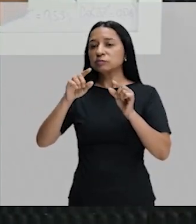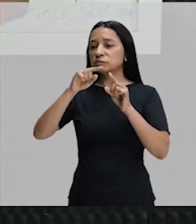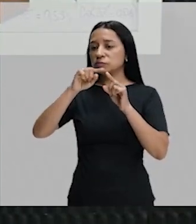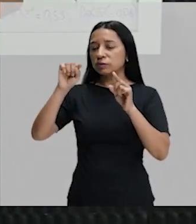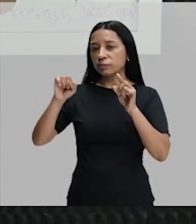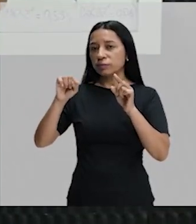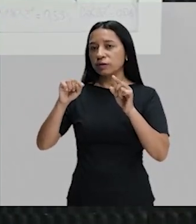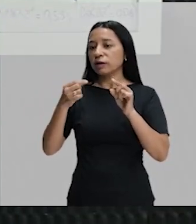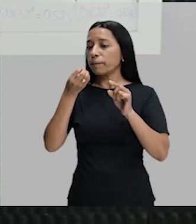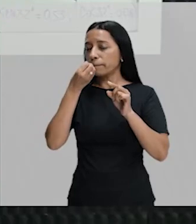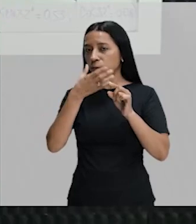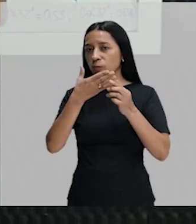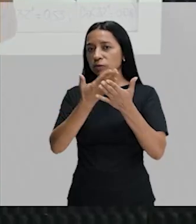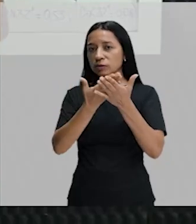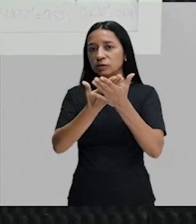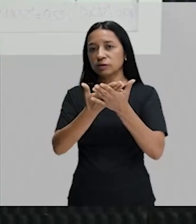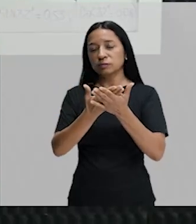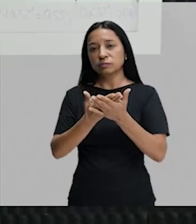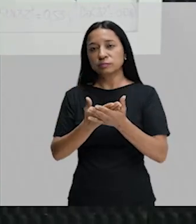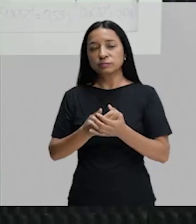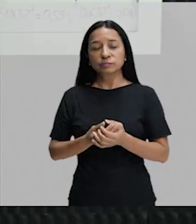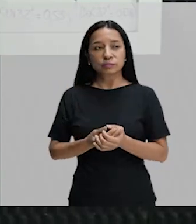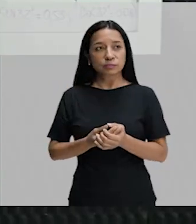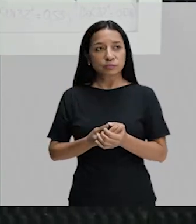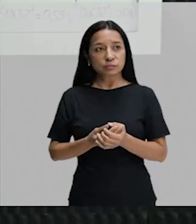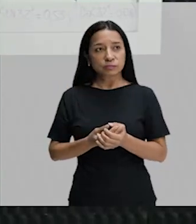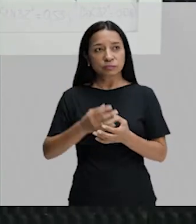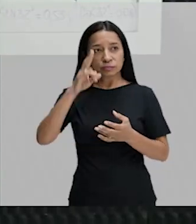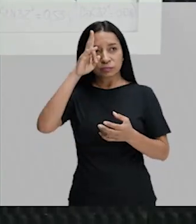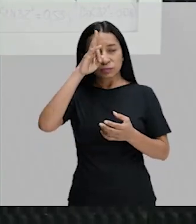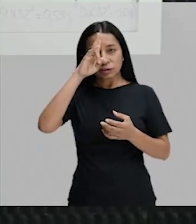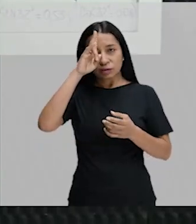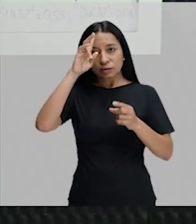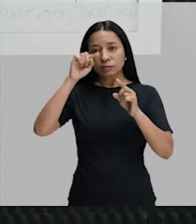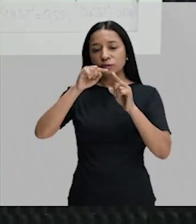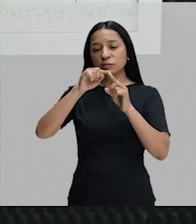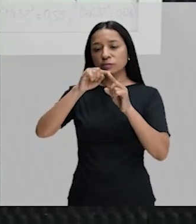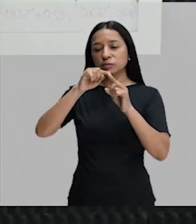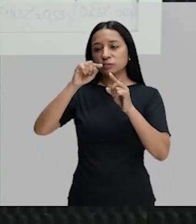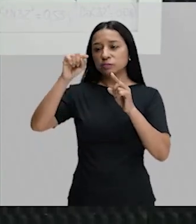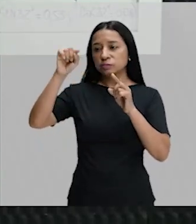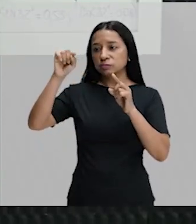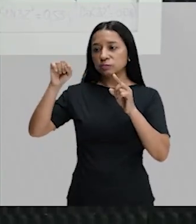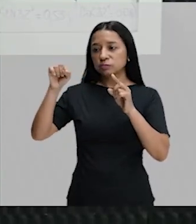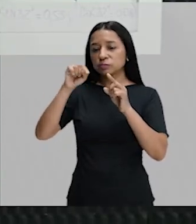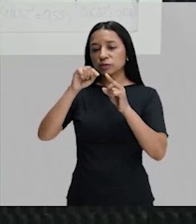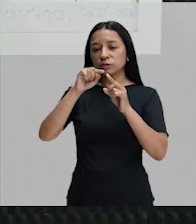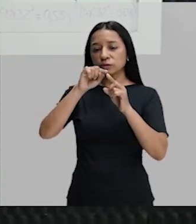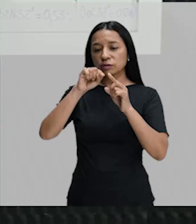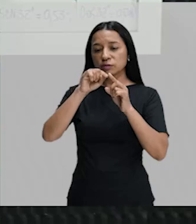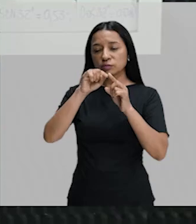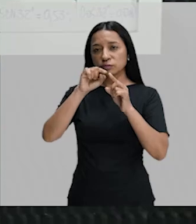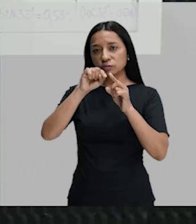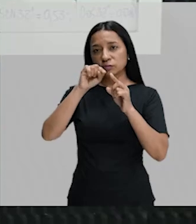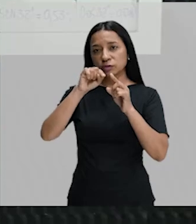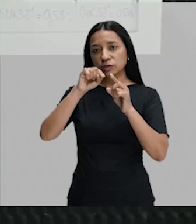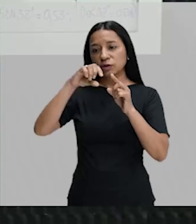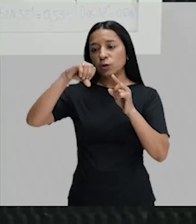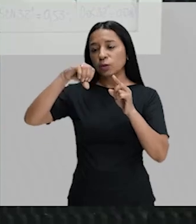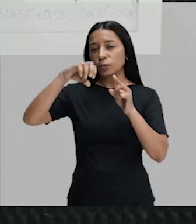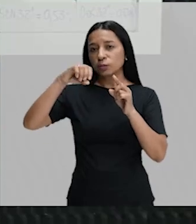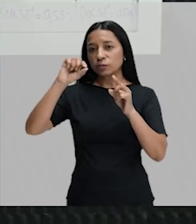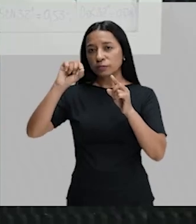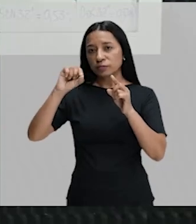aqui nesse estudo, certo? Então, lembrando, cateto, os lados que formam um ângulo de 90, né? E